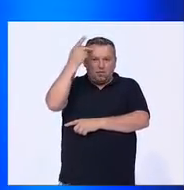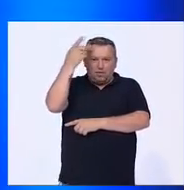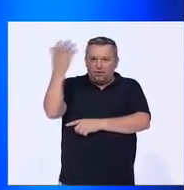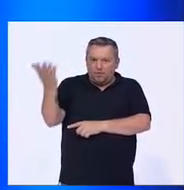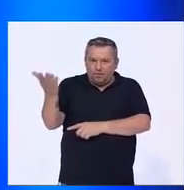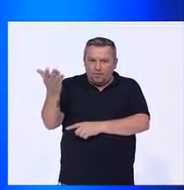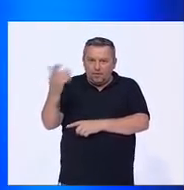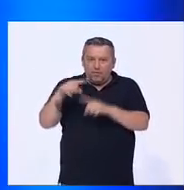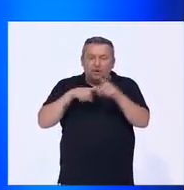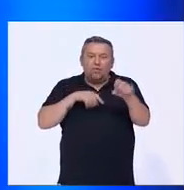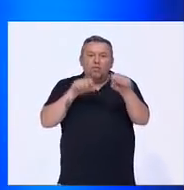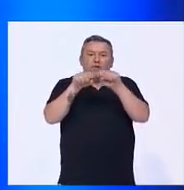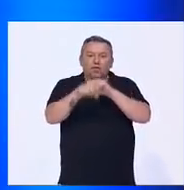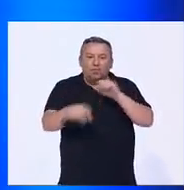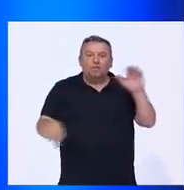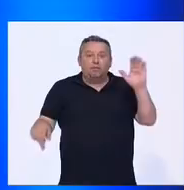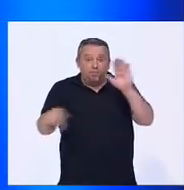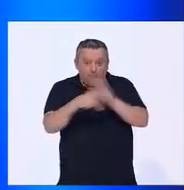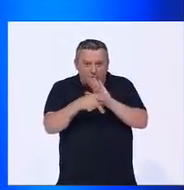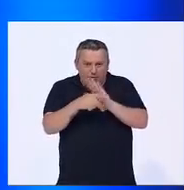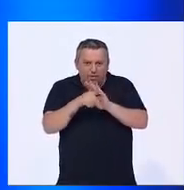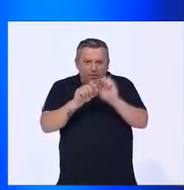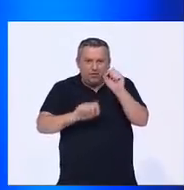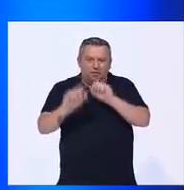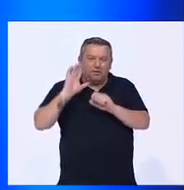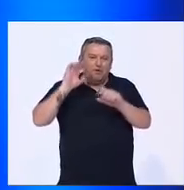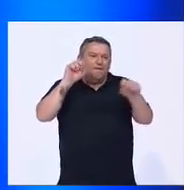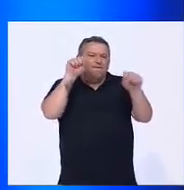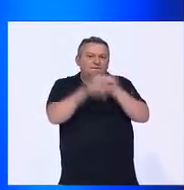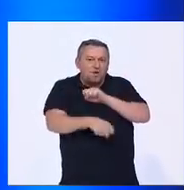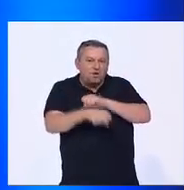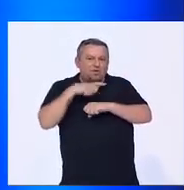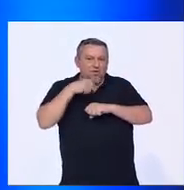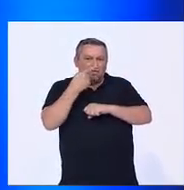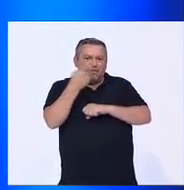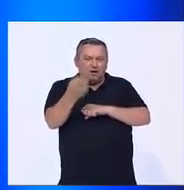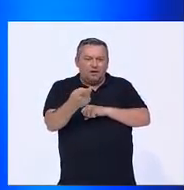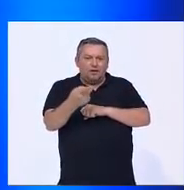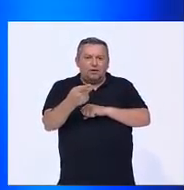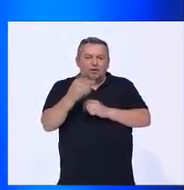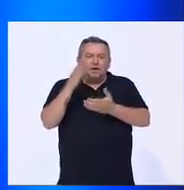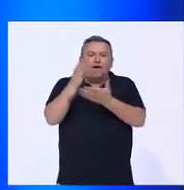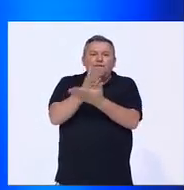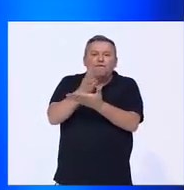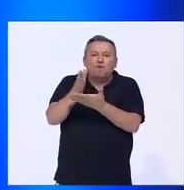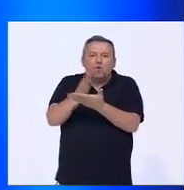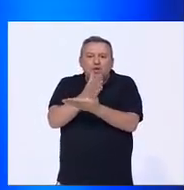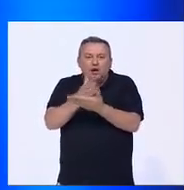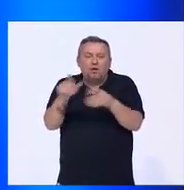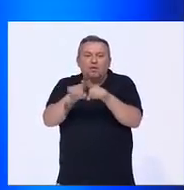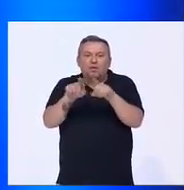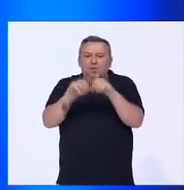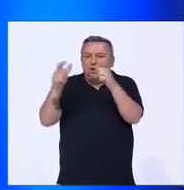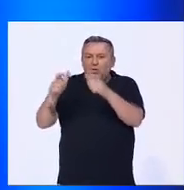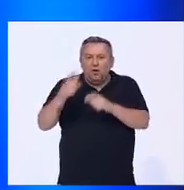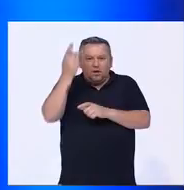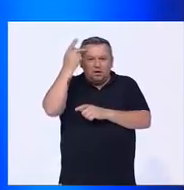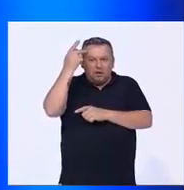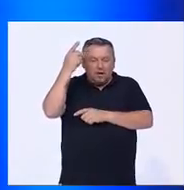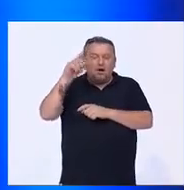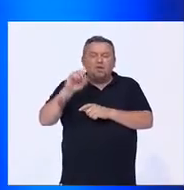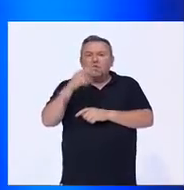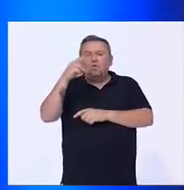uma formação própria para atuação em casos violentos como esse que eu estou citando, seja na fronteira, seja em zonas urbanas, ou mesmo em zonas